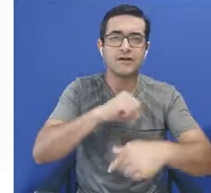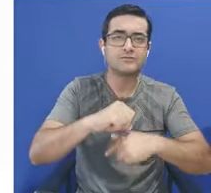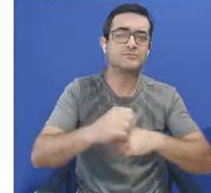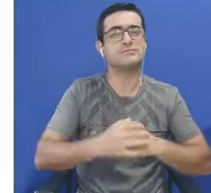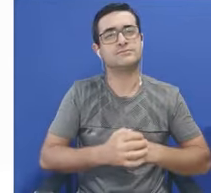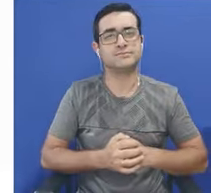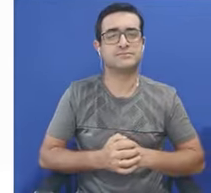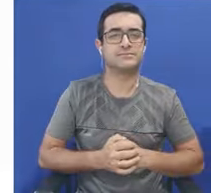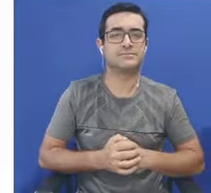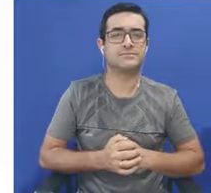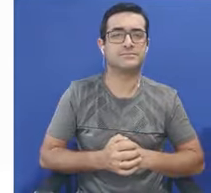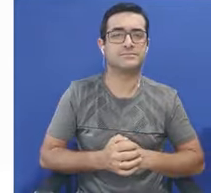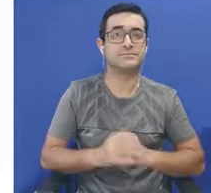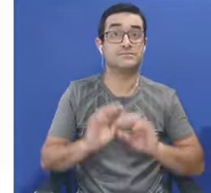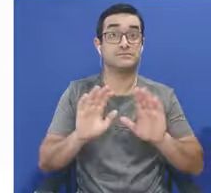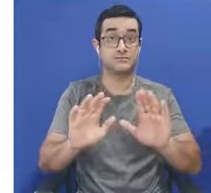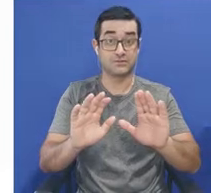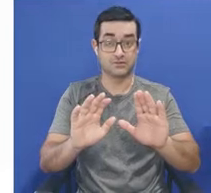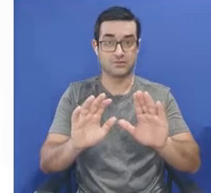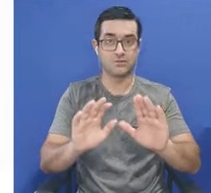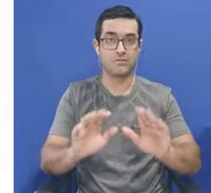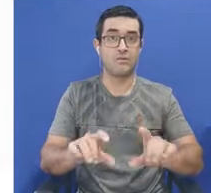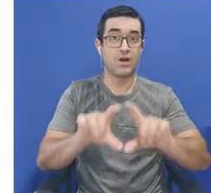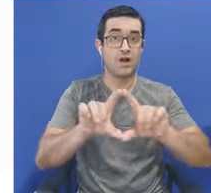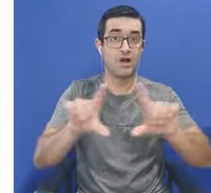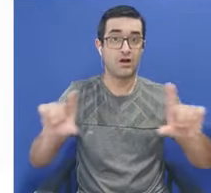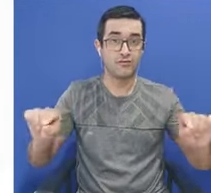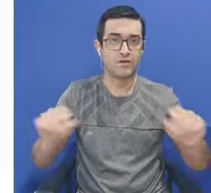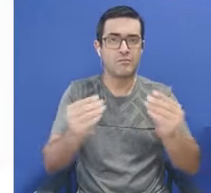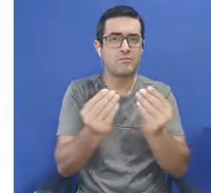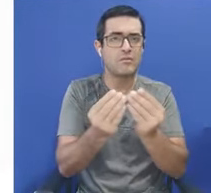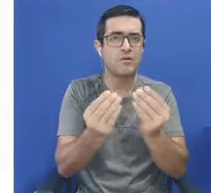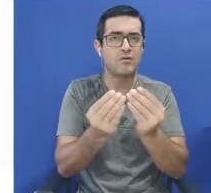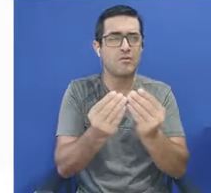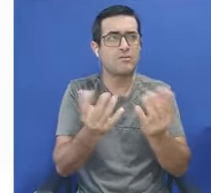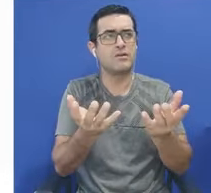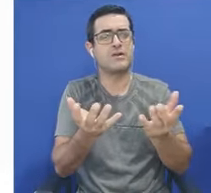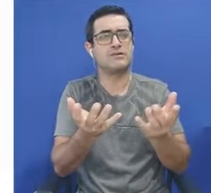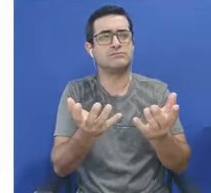por enquanto, a fórmula molecular a gente vai achar ela e dizer, então para que serve?